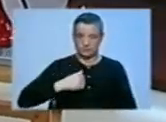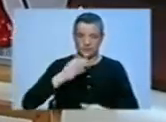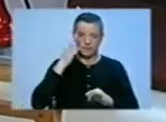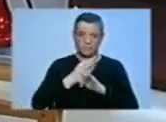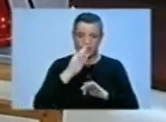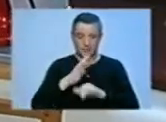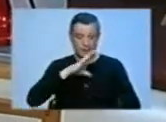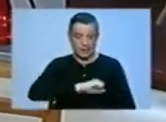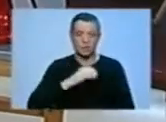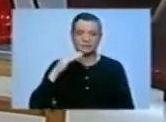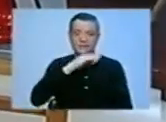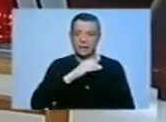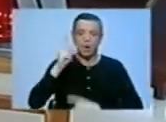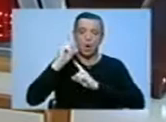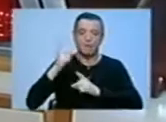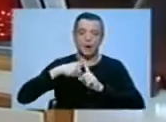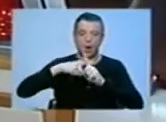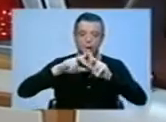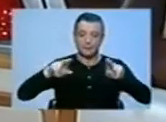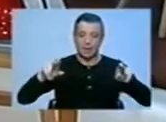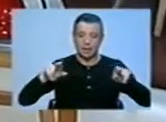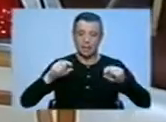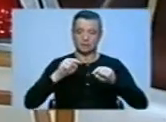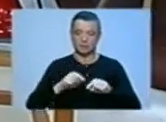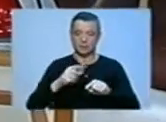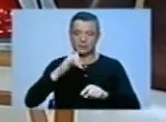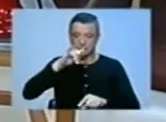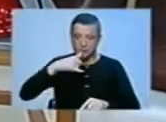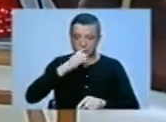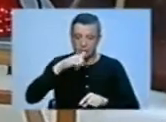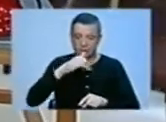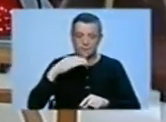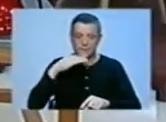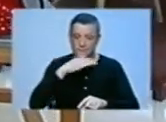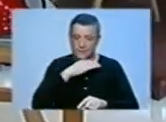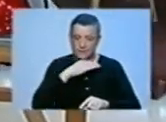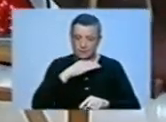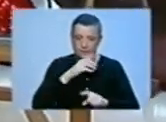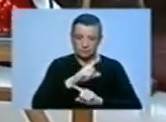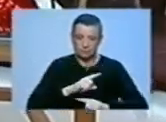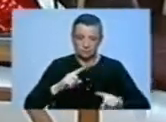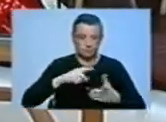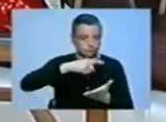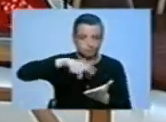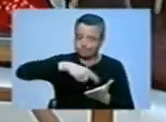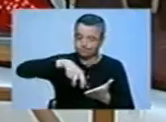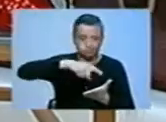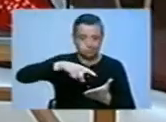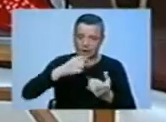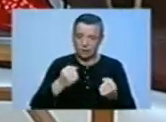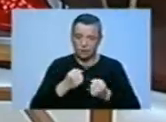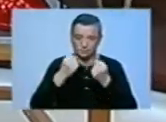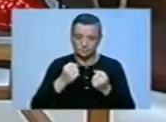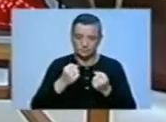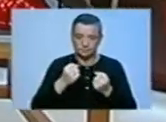casseque da cela e oliveira do hospital e vou dizer que as natas nossa vocês nós não conseguimos bater nelas e entram